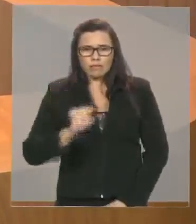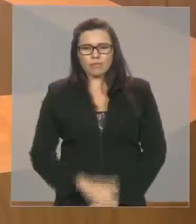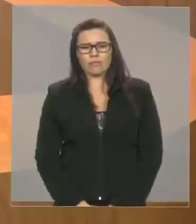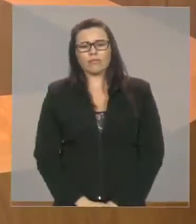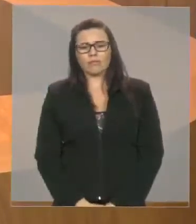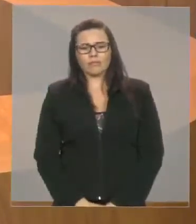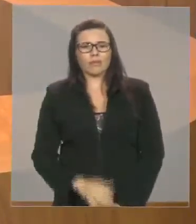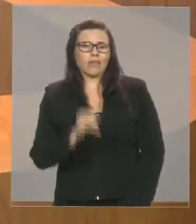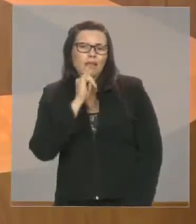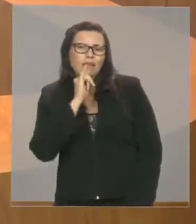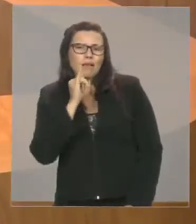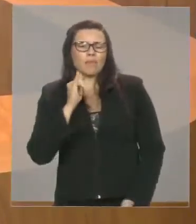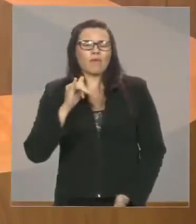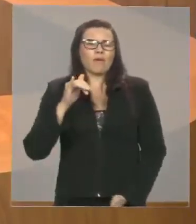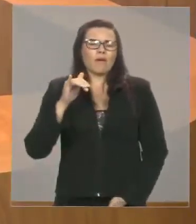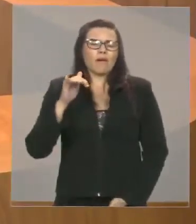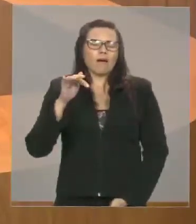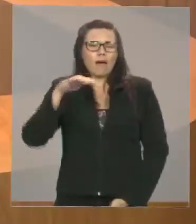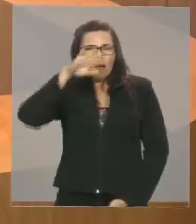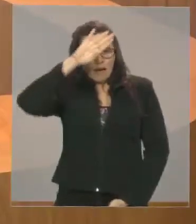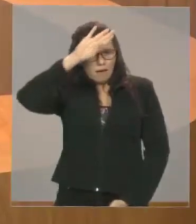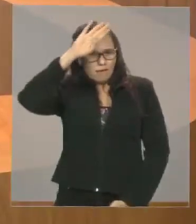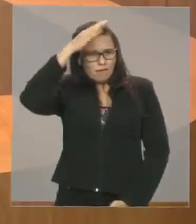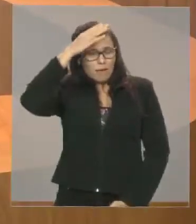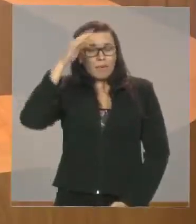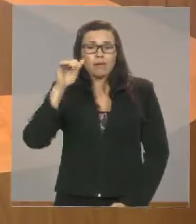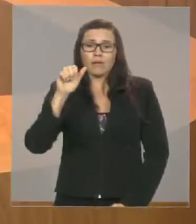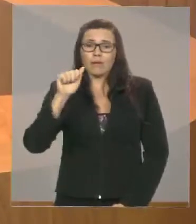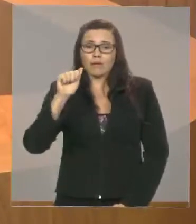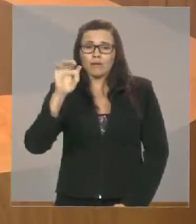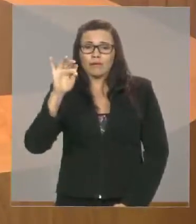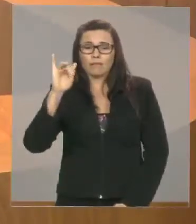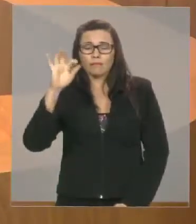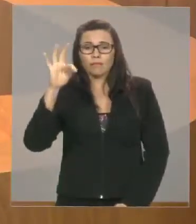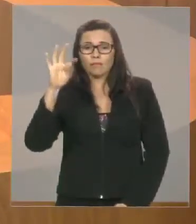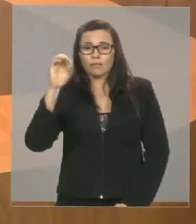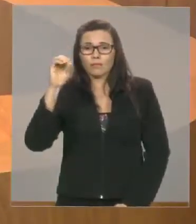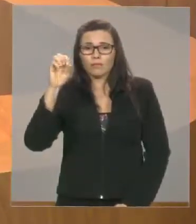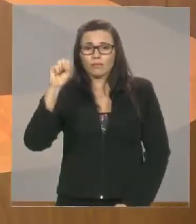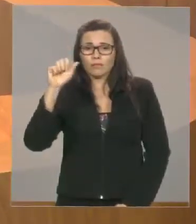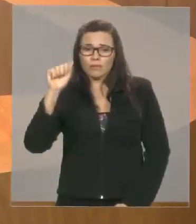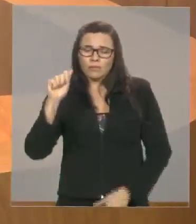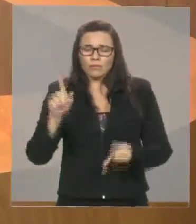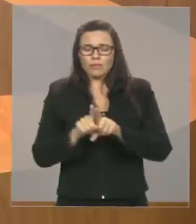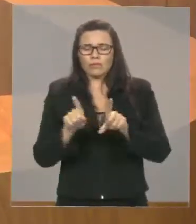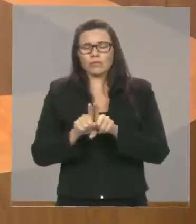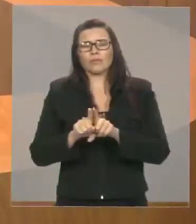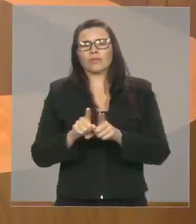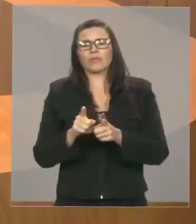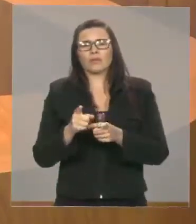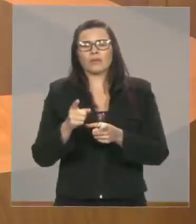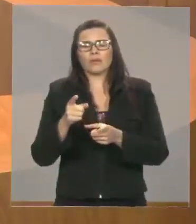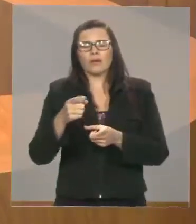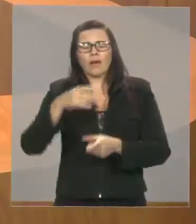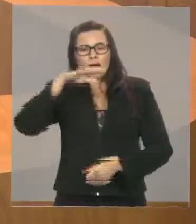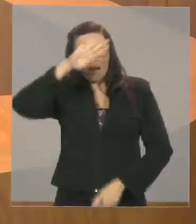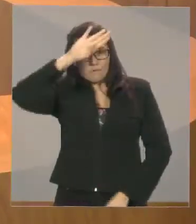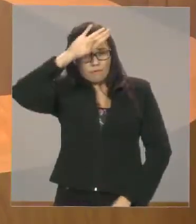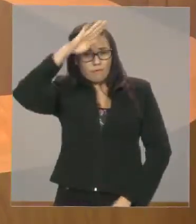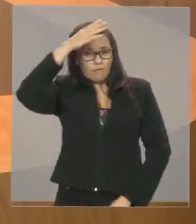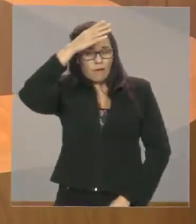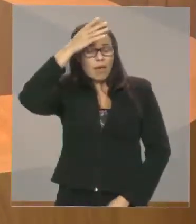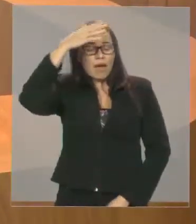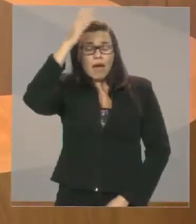fato, a febre amarela foi erradicada no começo do século passado, por volta de 1910, graças à força